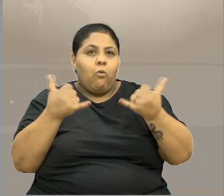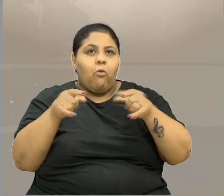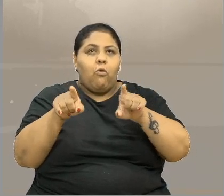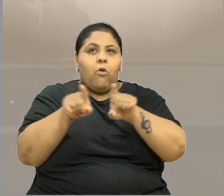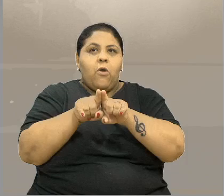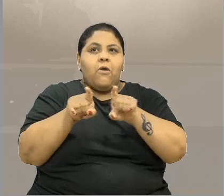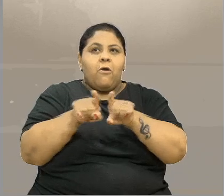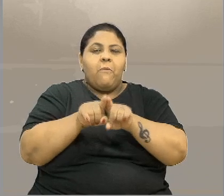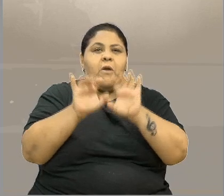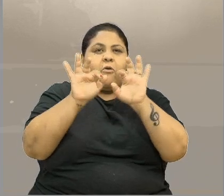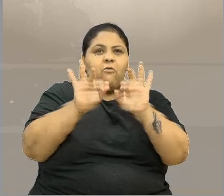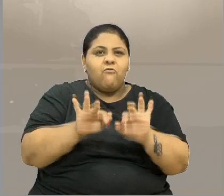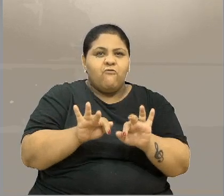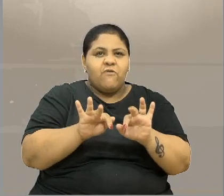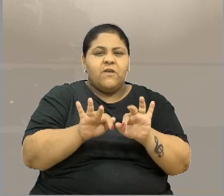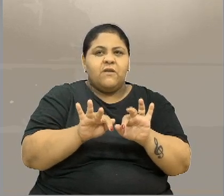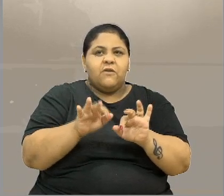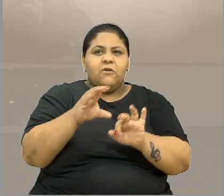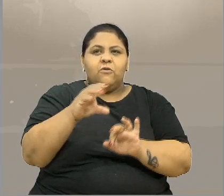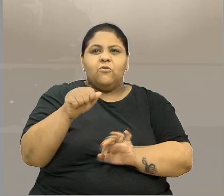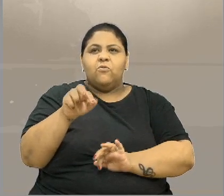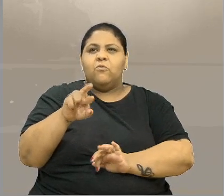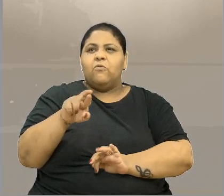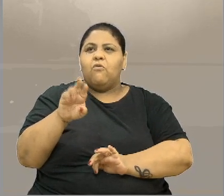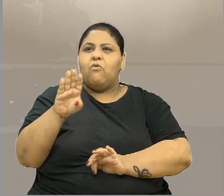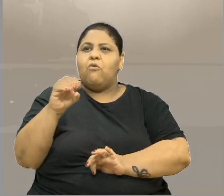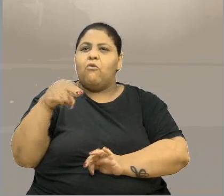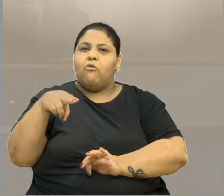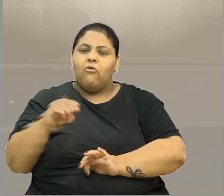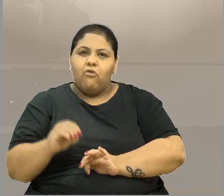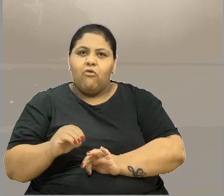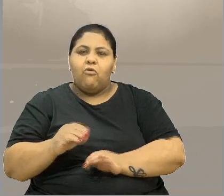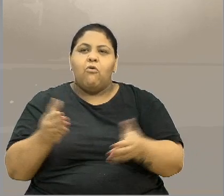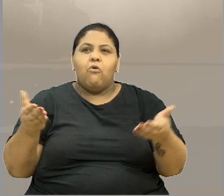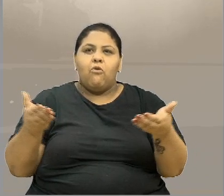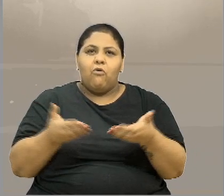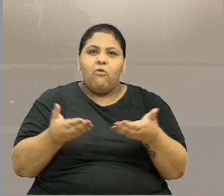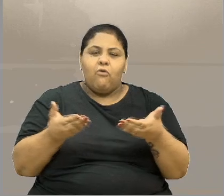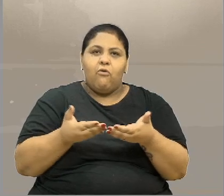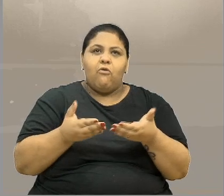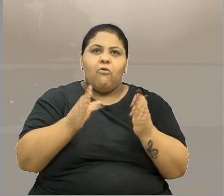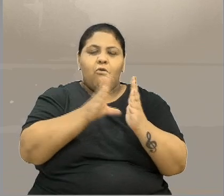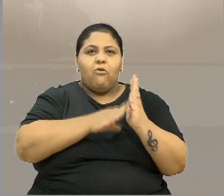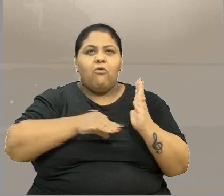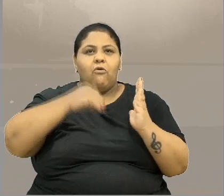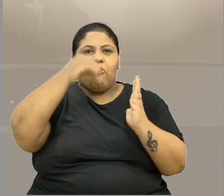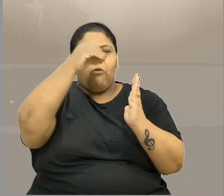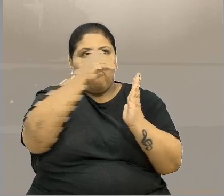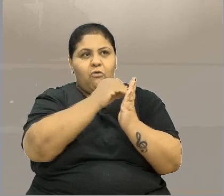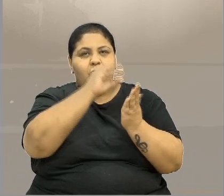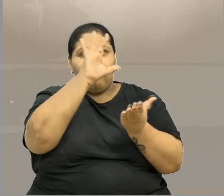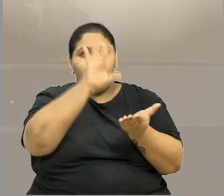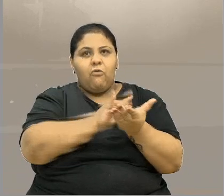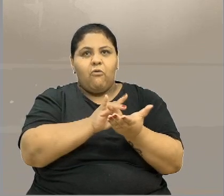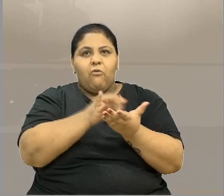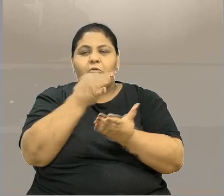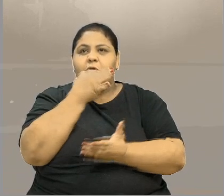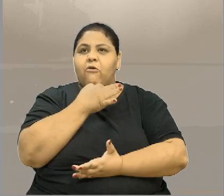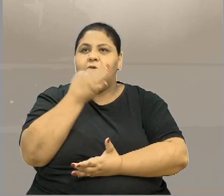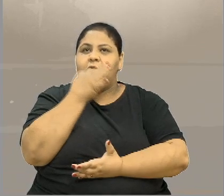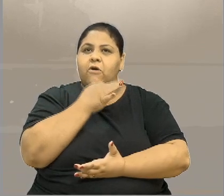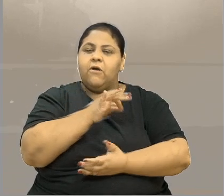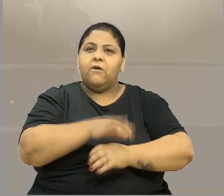descarbonização. Hoje, propomos a inclusão da Feira Electric Move no calendário oficial de eventos de Caxias do